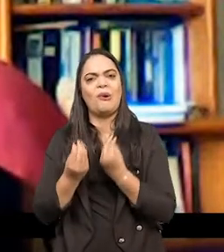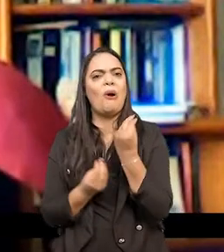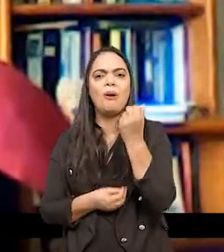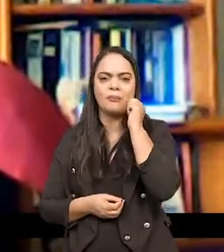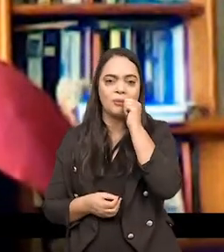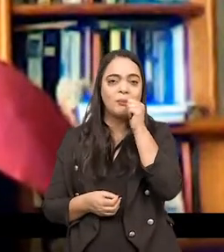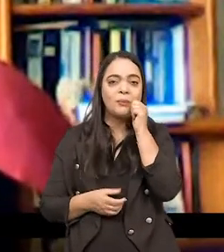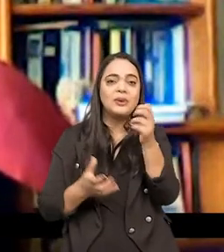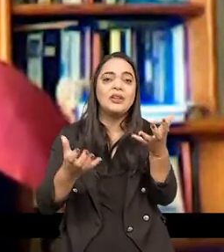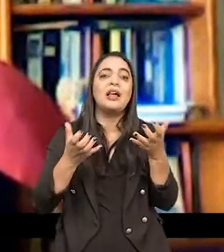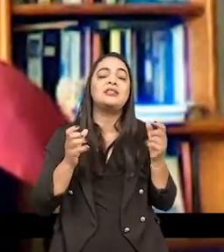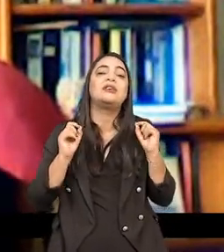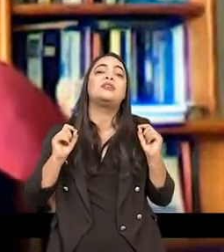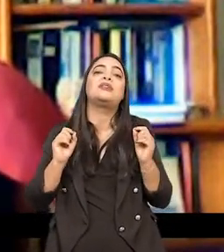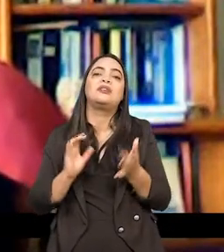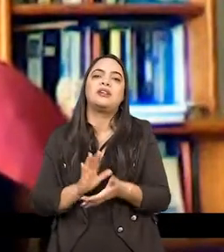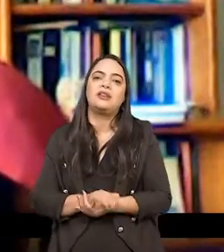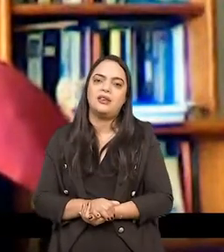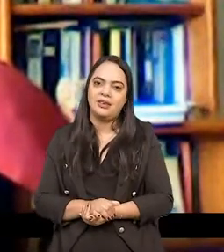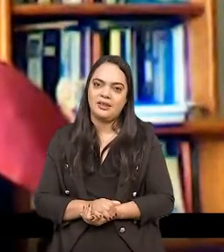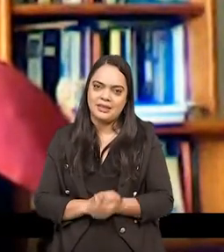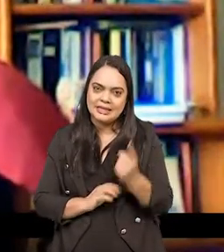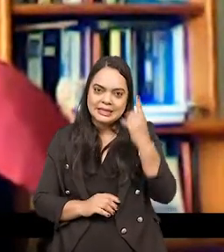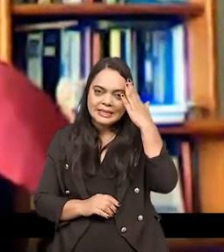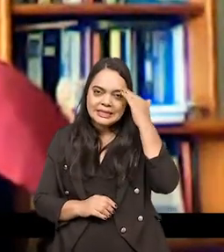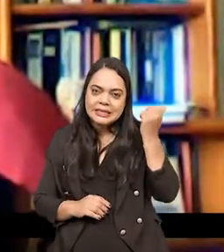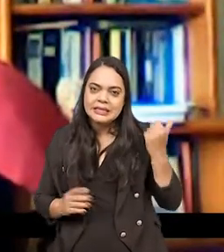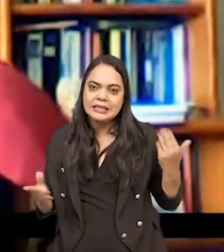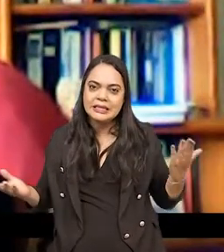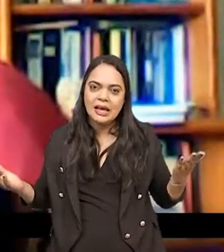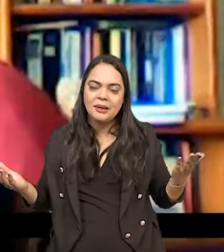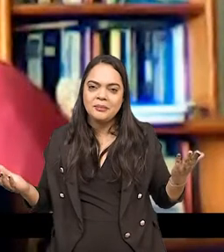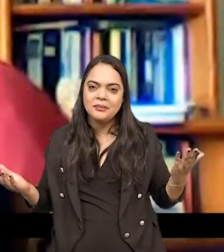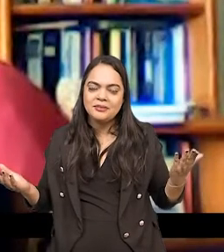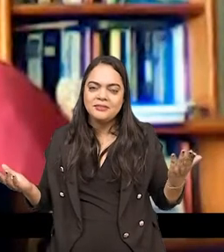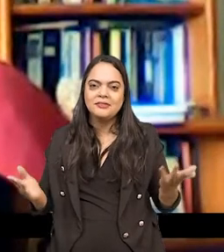estar? Vocês têm ideia?